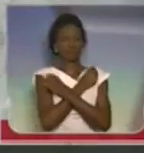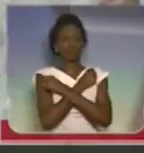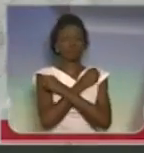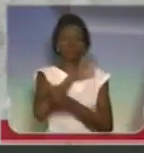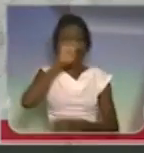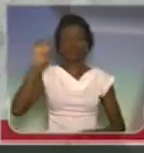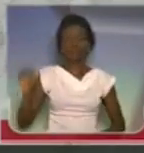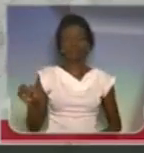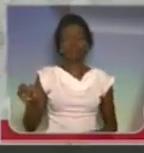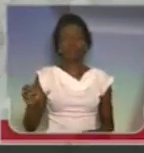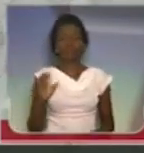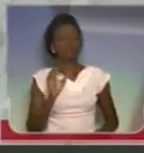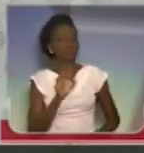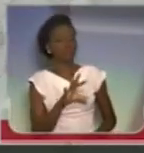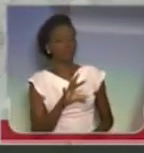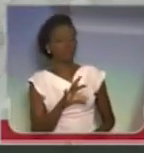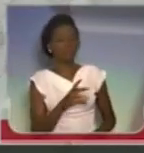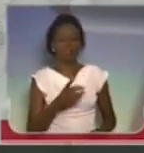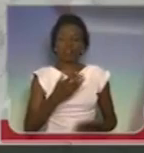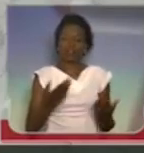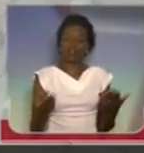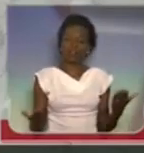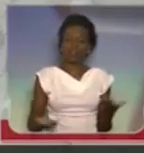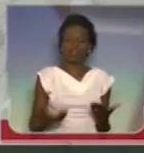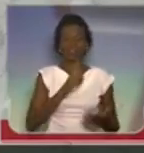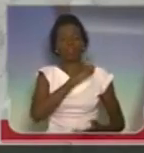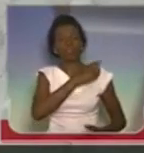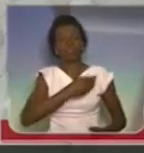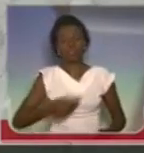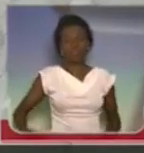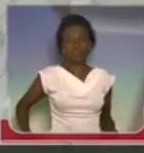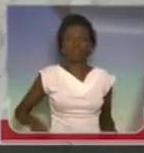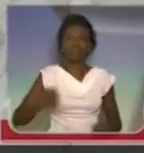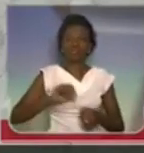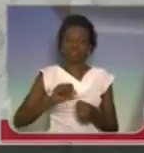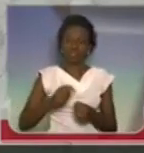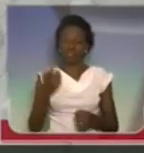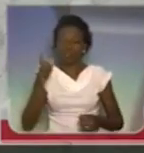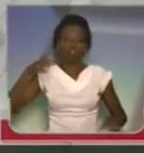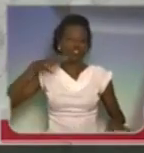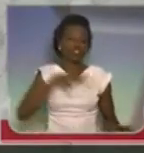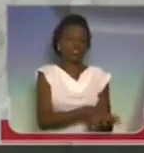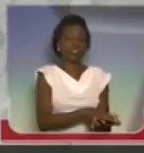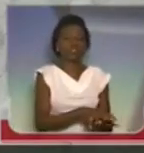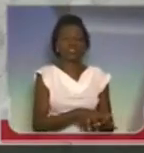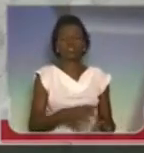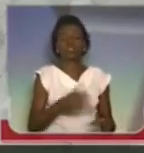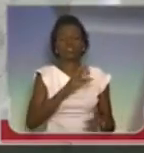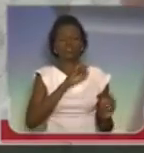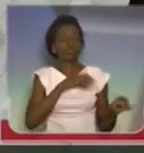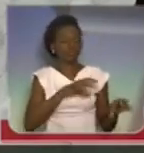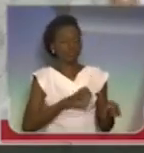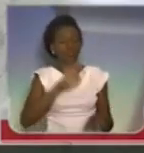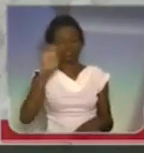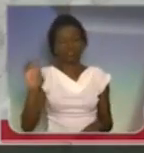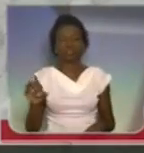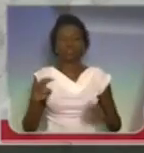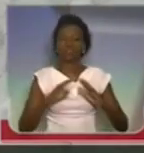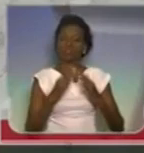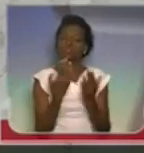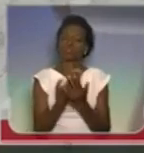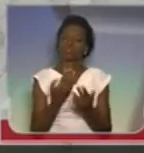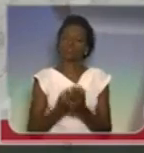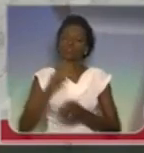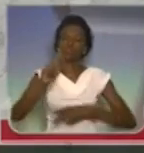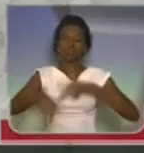não bastasse tudo isso o governador ainda faz mais um duro ataque à educação estadual a escola pública do